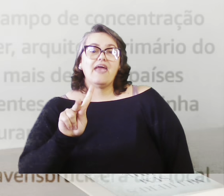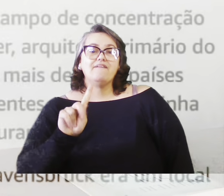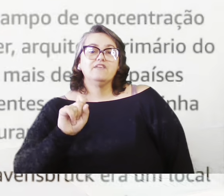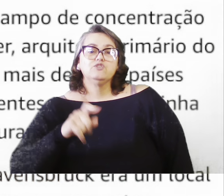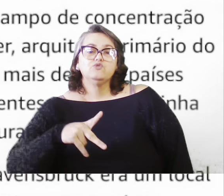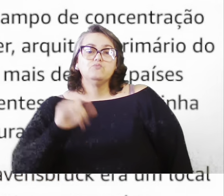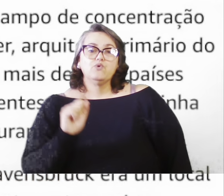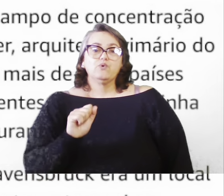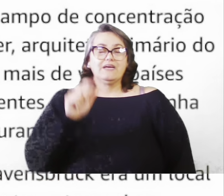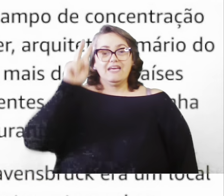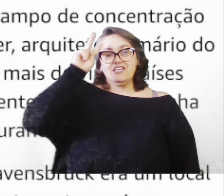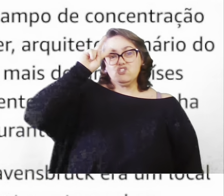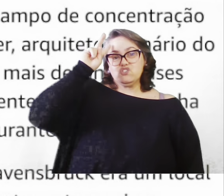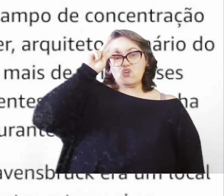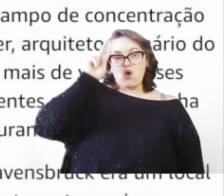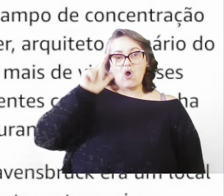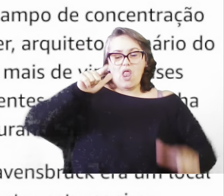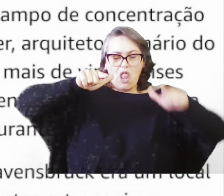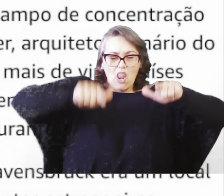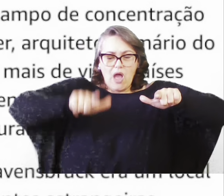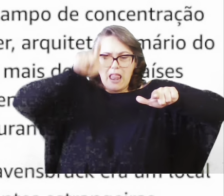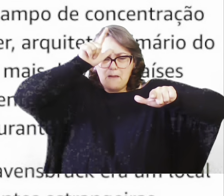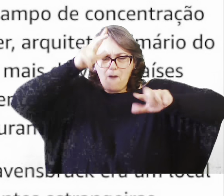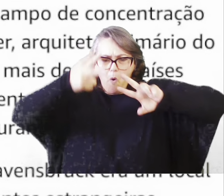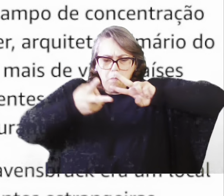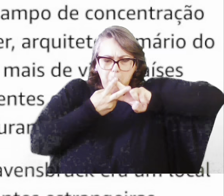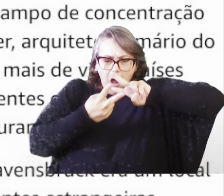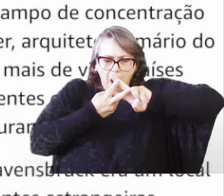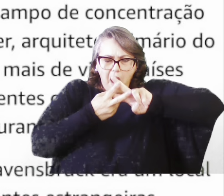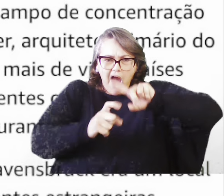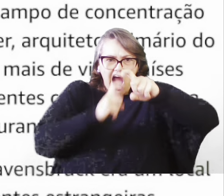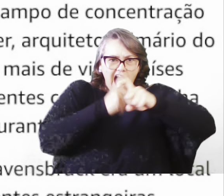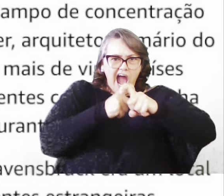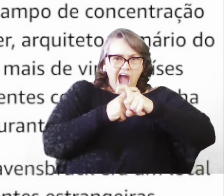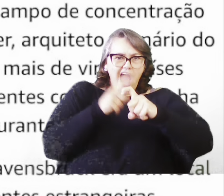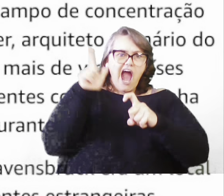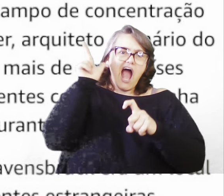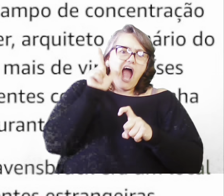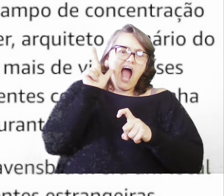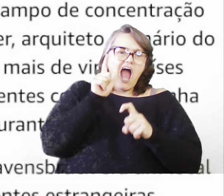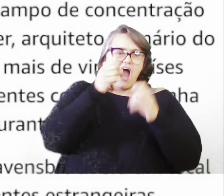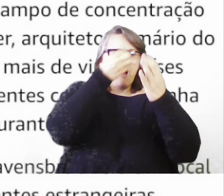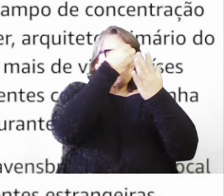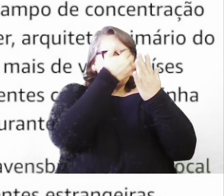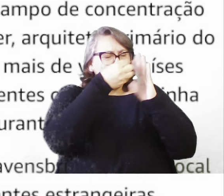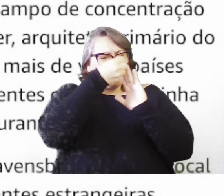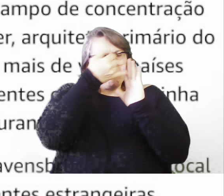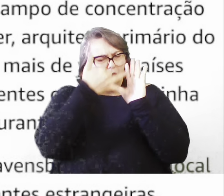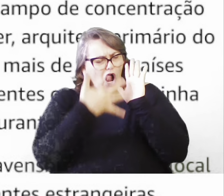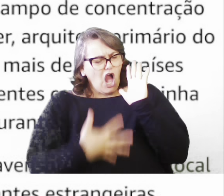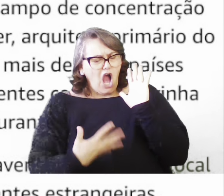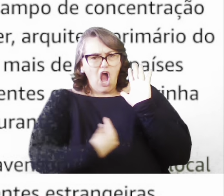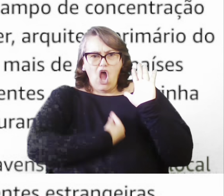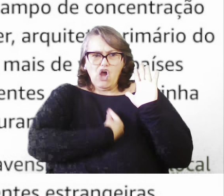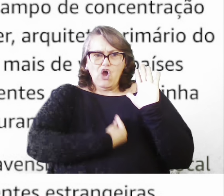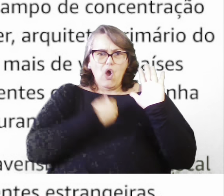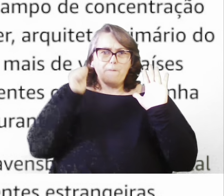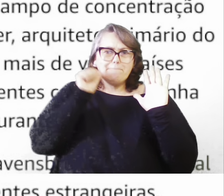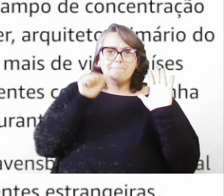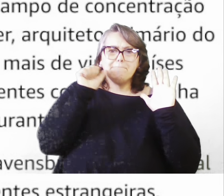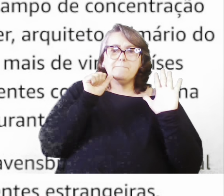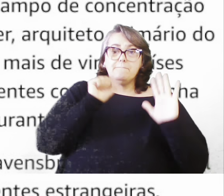Ravensbrück. Ravensbrück, a história do campo de concentração nazista para mulheres, é um relato incrível do que